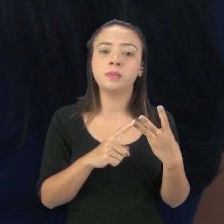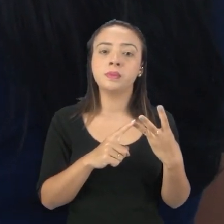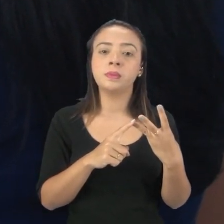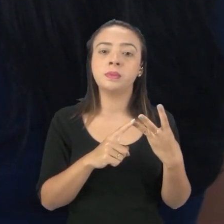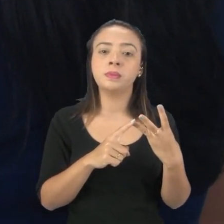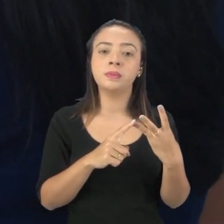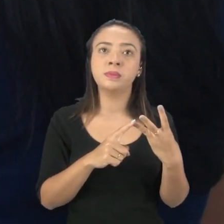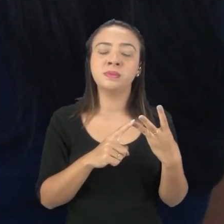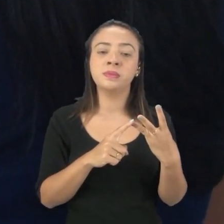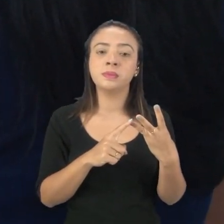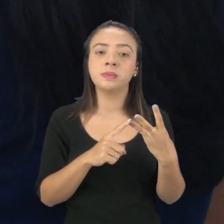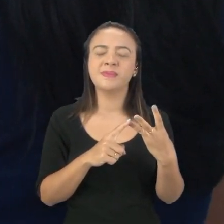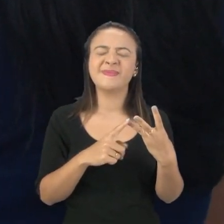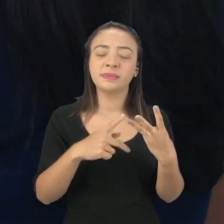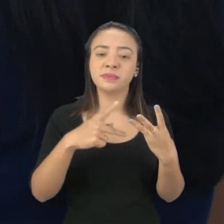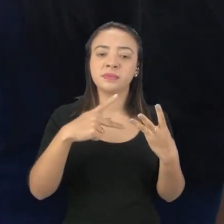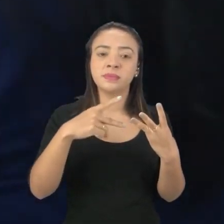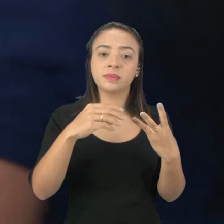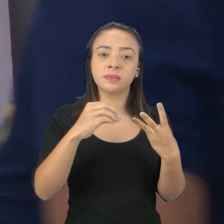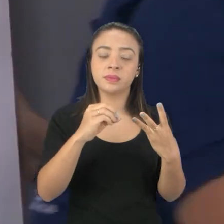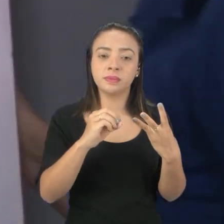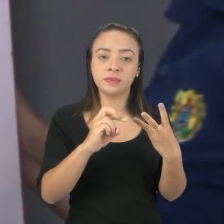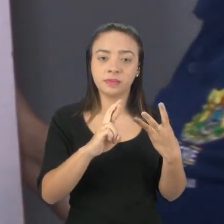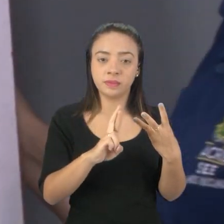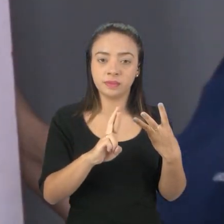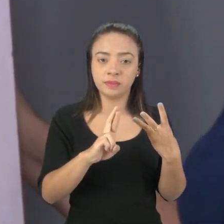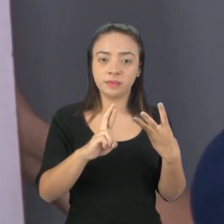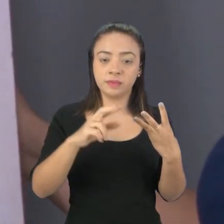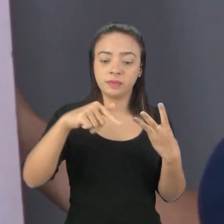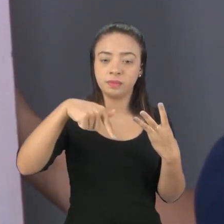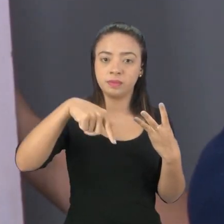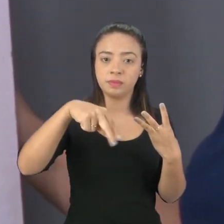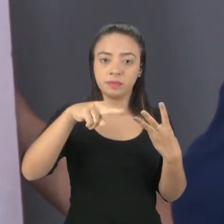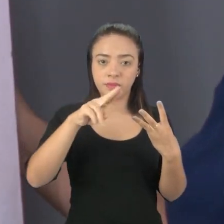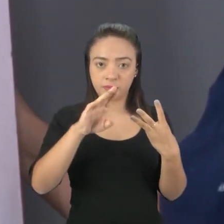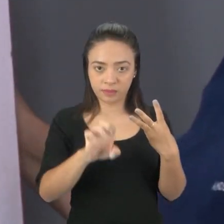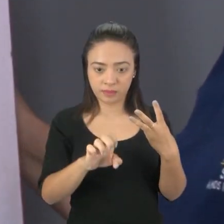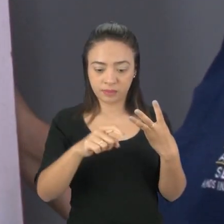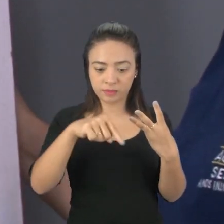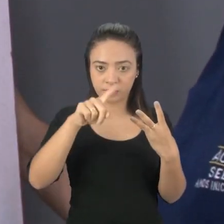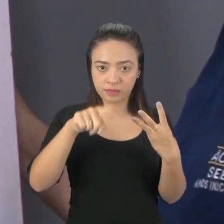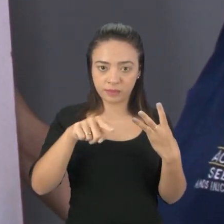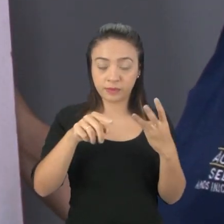ele é junto com acento, ok?